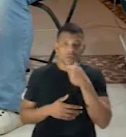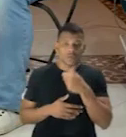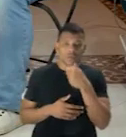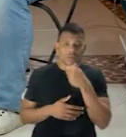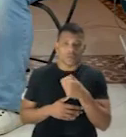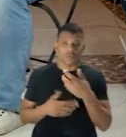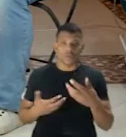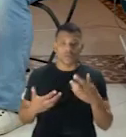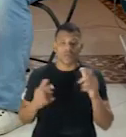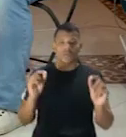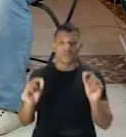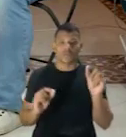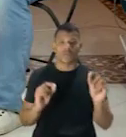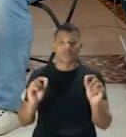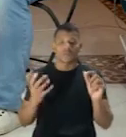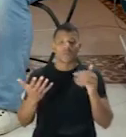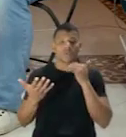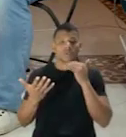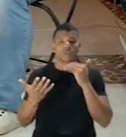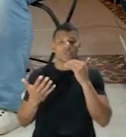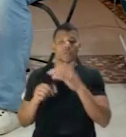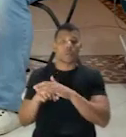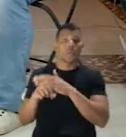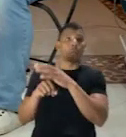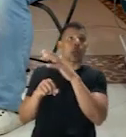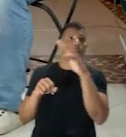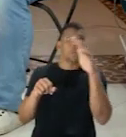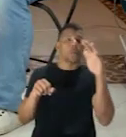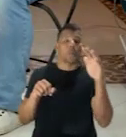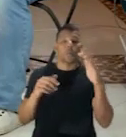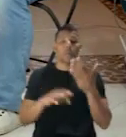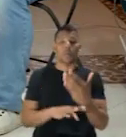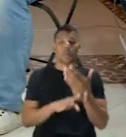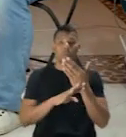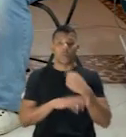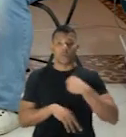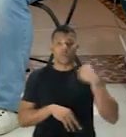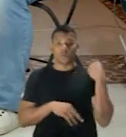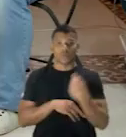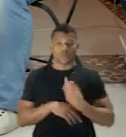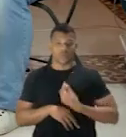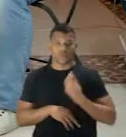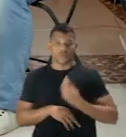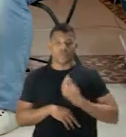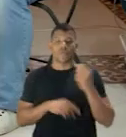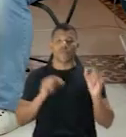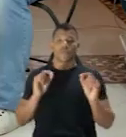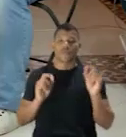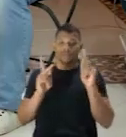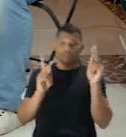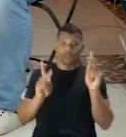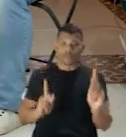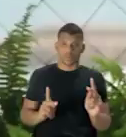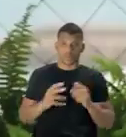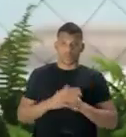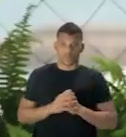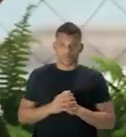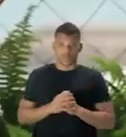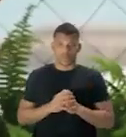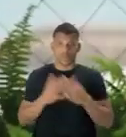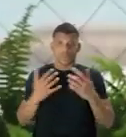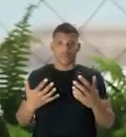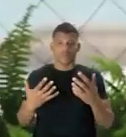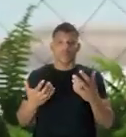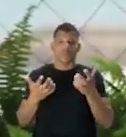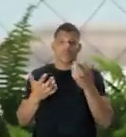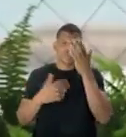Cantando essa doce estanca, assim uma luz se agiganta e ajuda a gente a viver em paz.